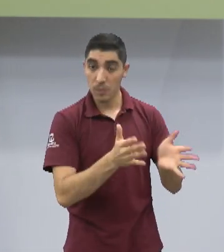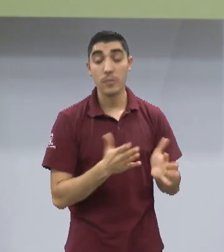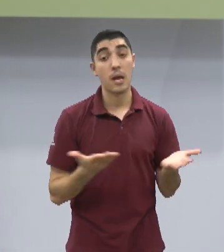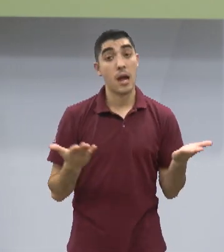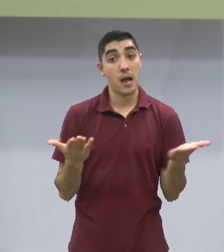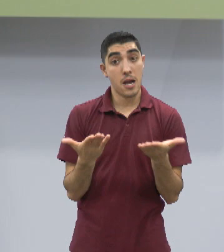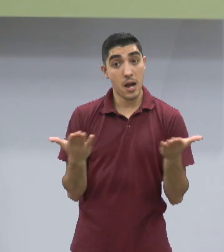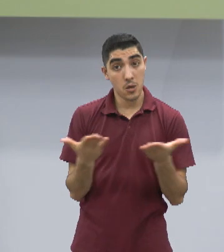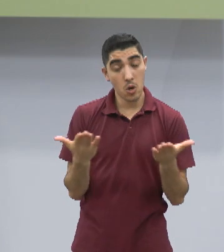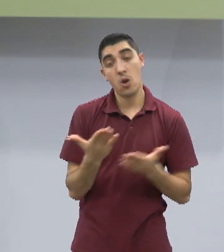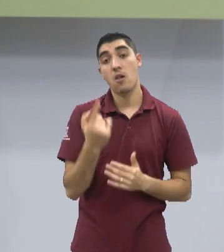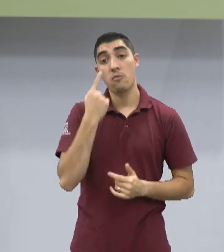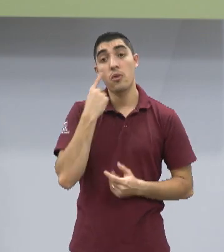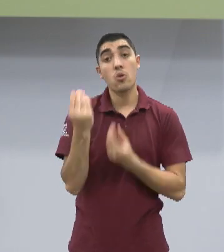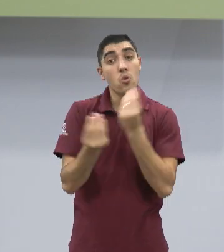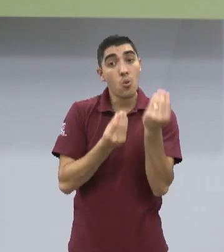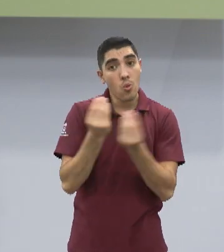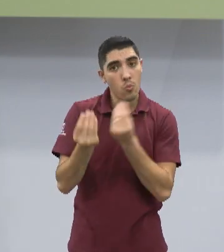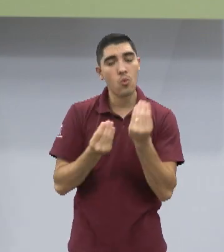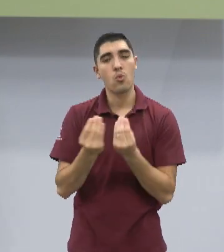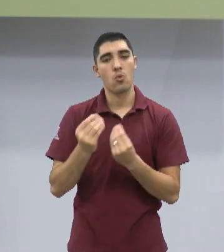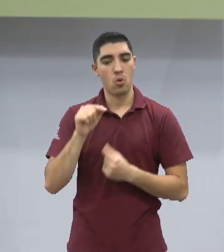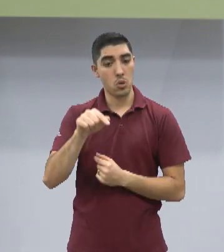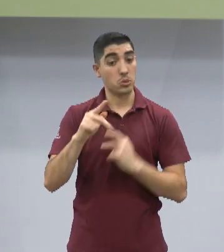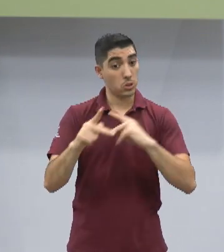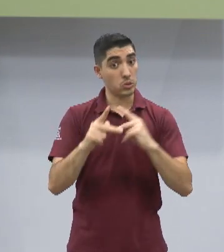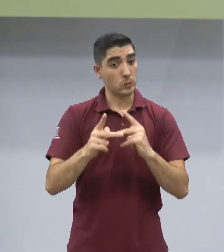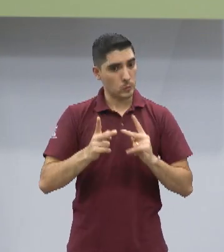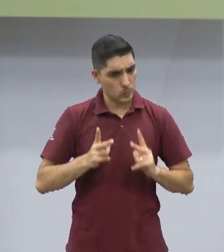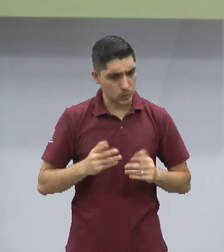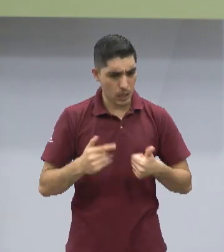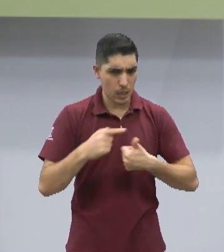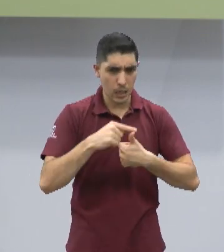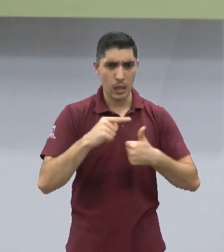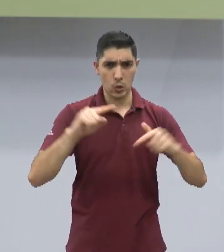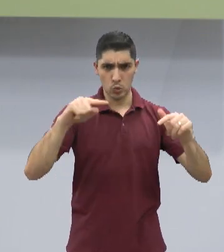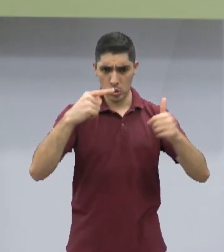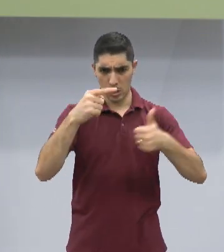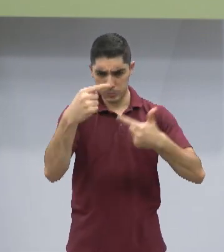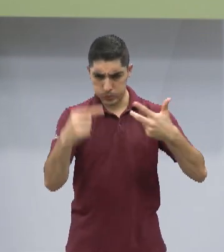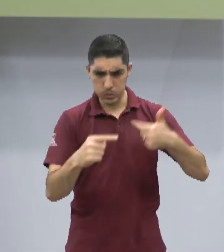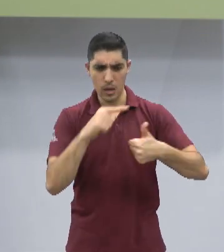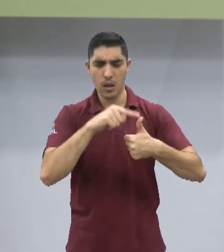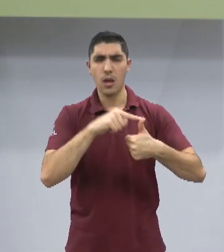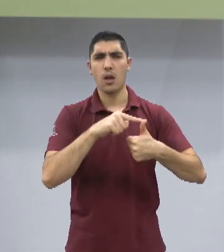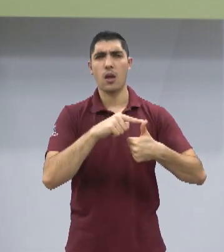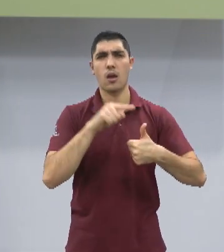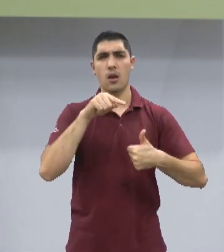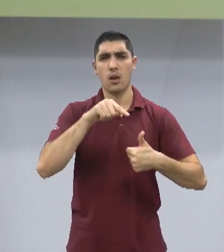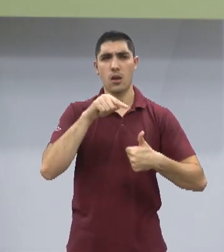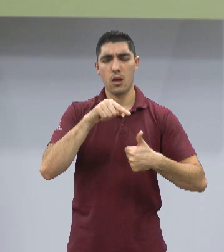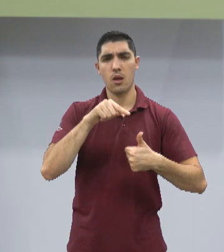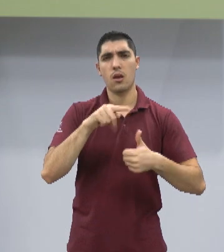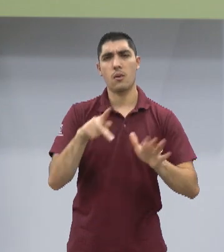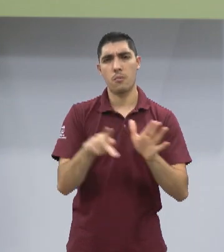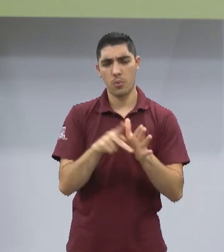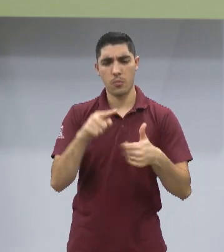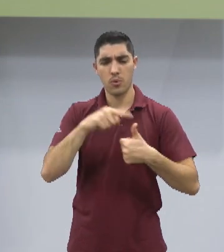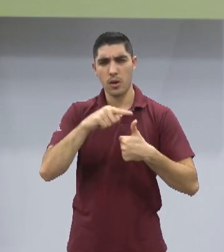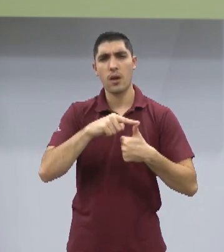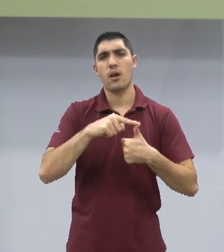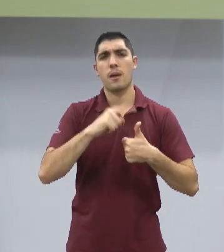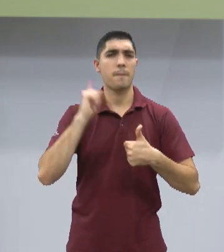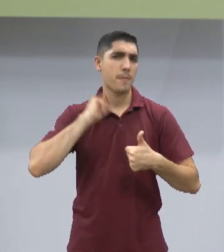Minas. Essa sequência inicial do São José é bem complicada, né? Acho que é Minas, se eu não me engano, o Praia Clube também está no meio. SESI Bauru